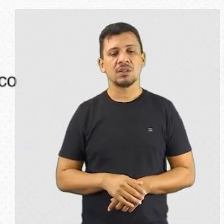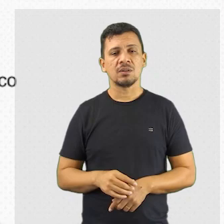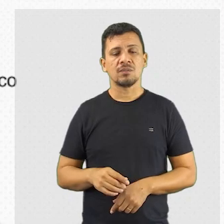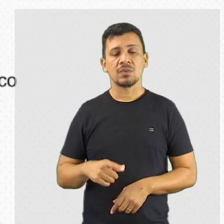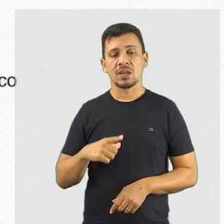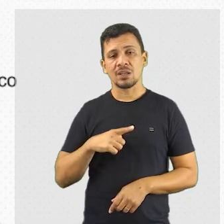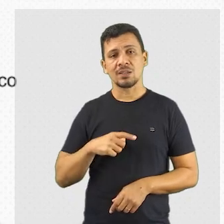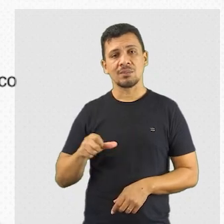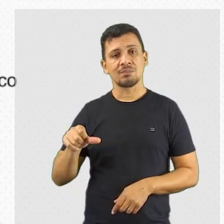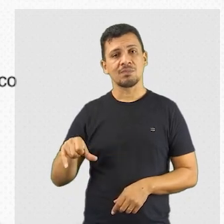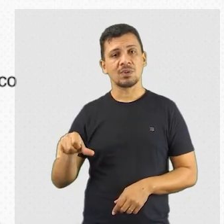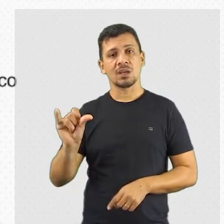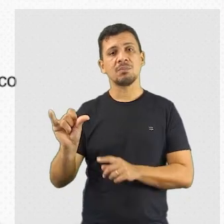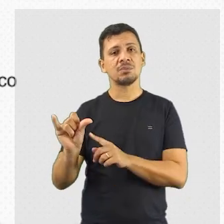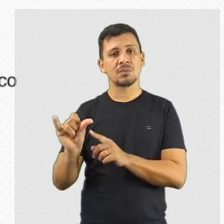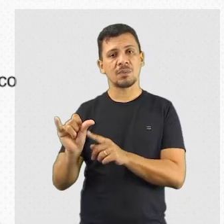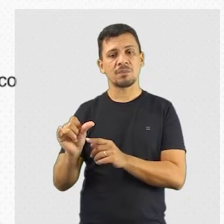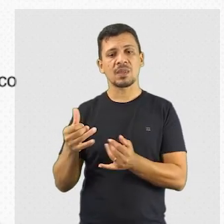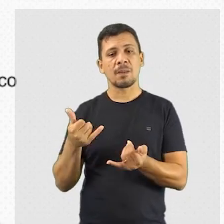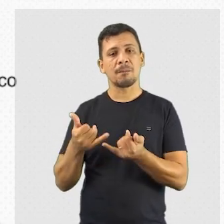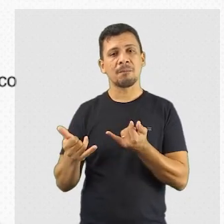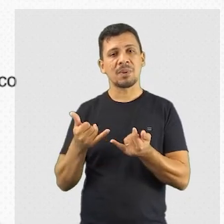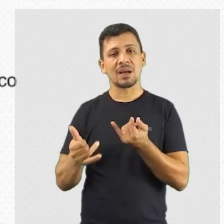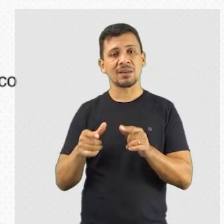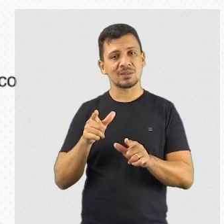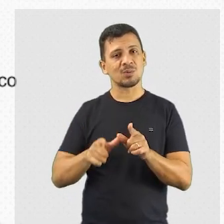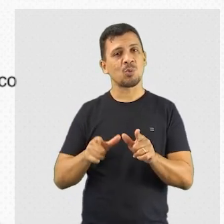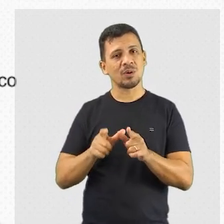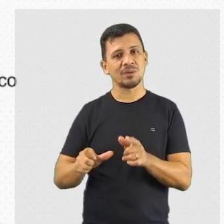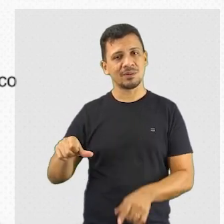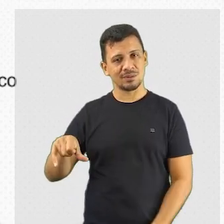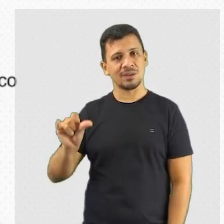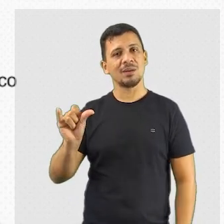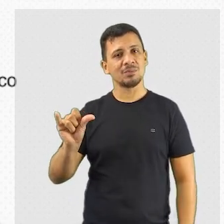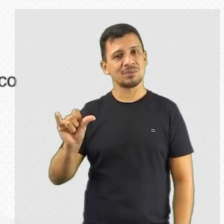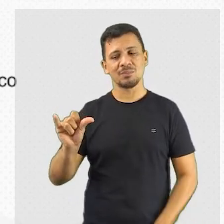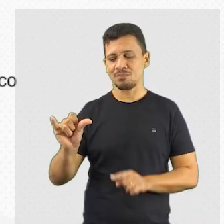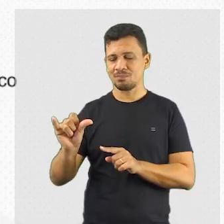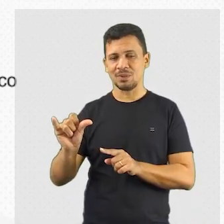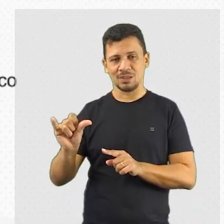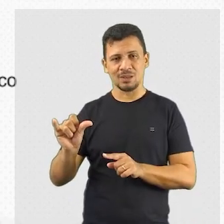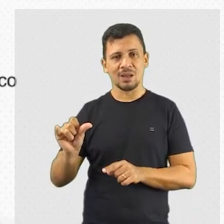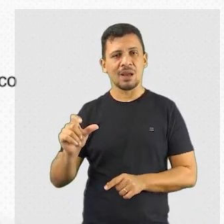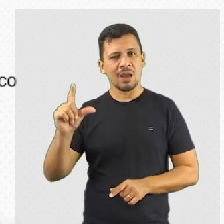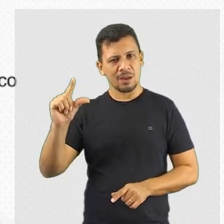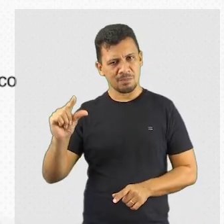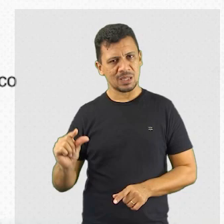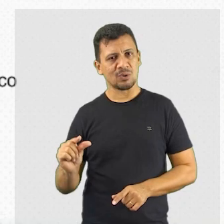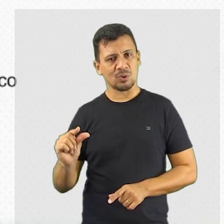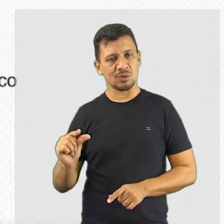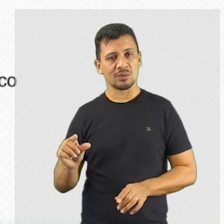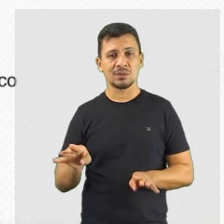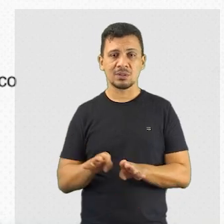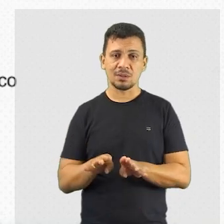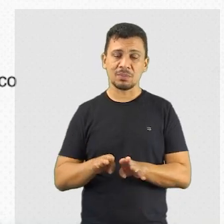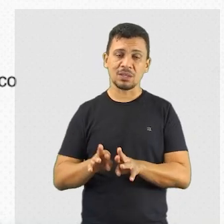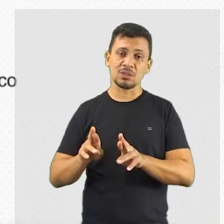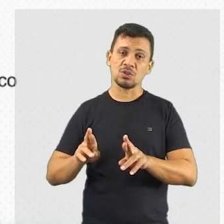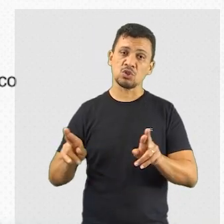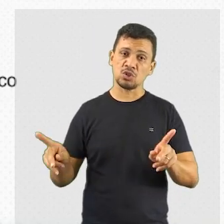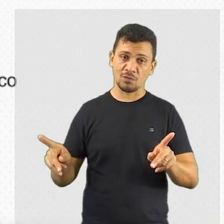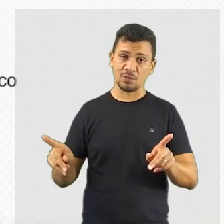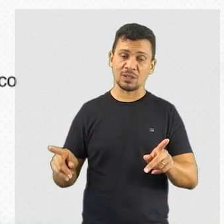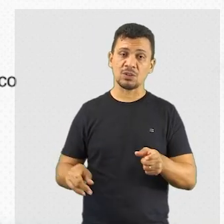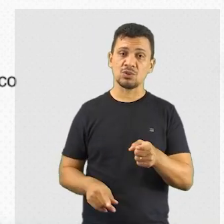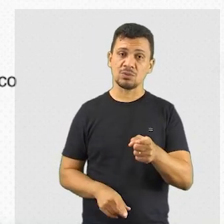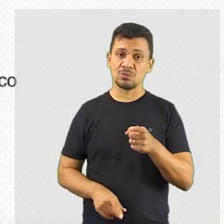de Y, que ele parece realmente com a letra Y, tá? Do nosso alfabeto. Ele é um pouquinho menor, tá? E diferente do